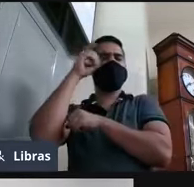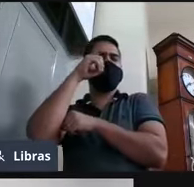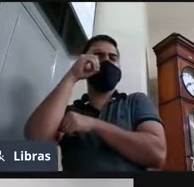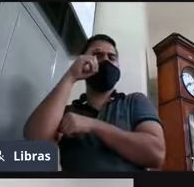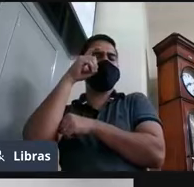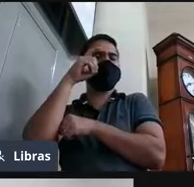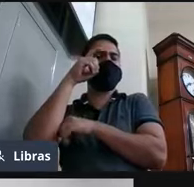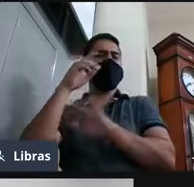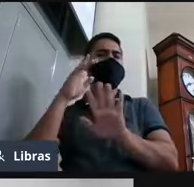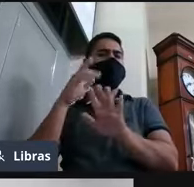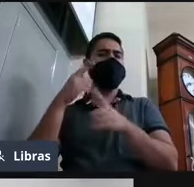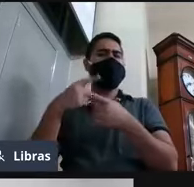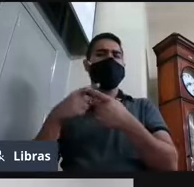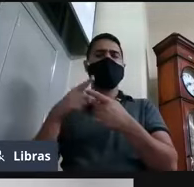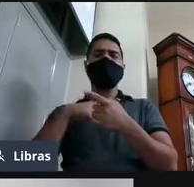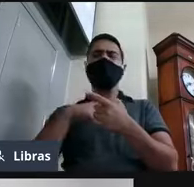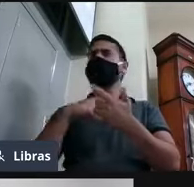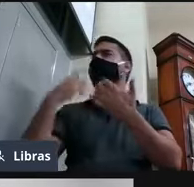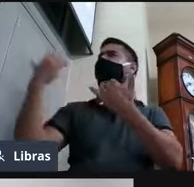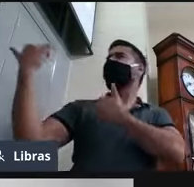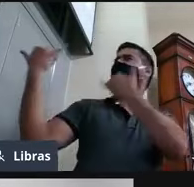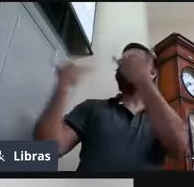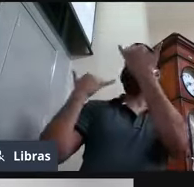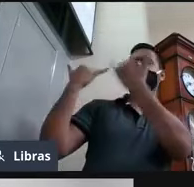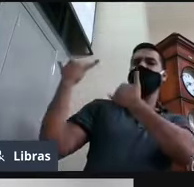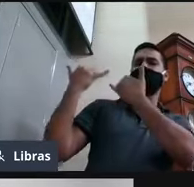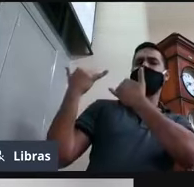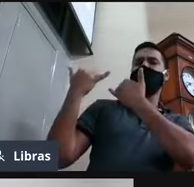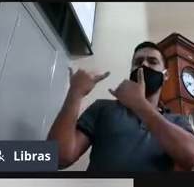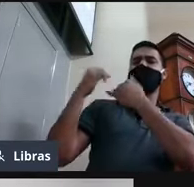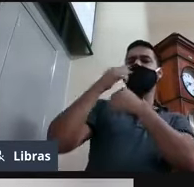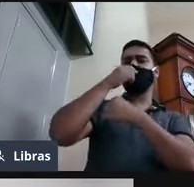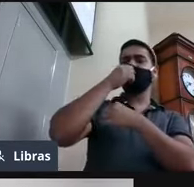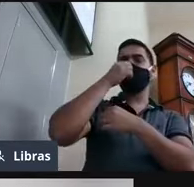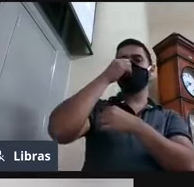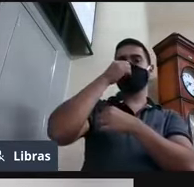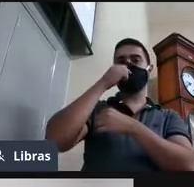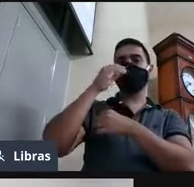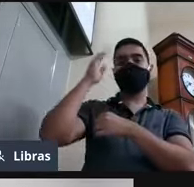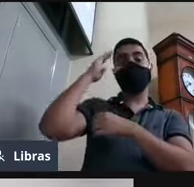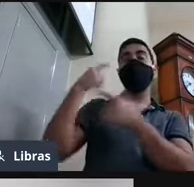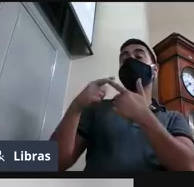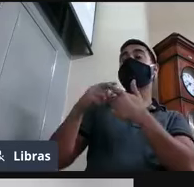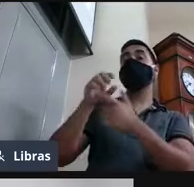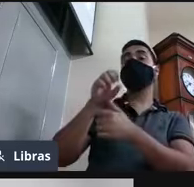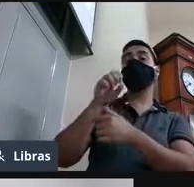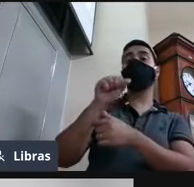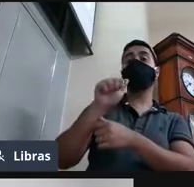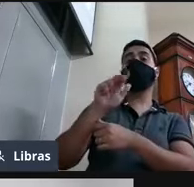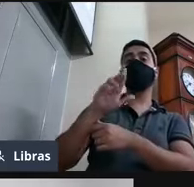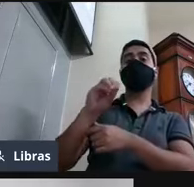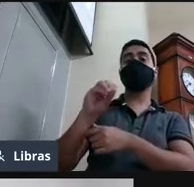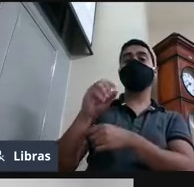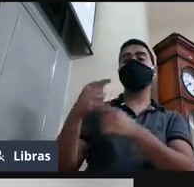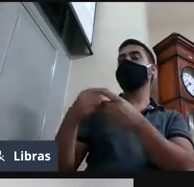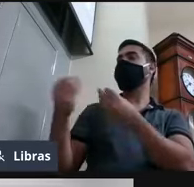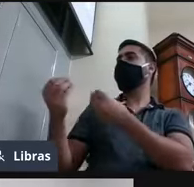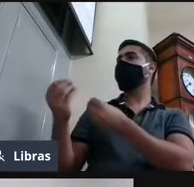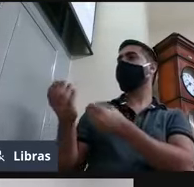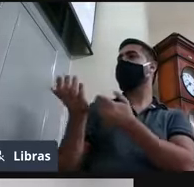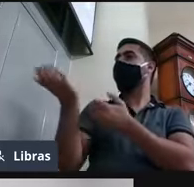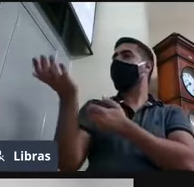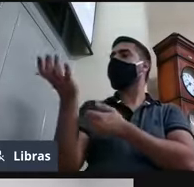muito difícil quando a gente tem notícia. Sabe por que o doutor Saulo não está aqui? Que ofereceram 100 mil